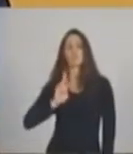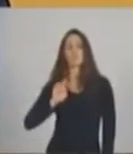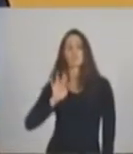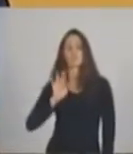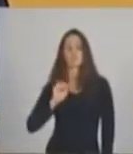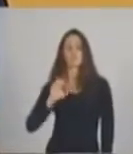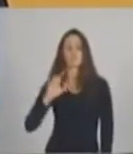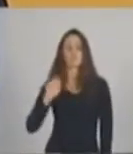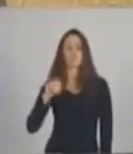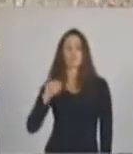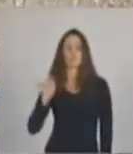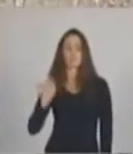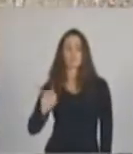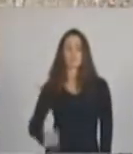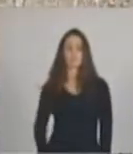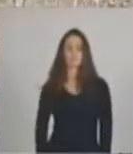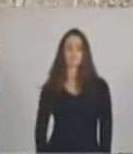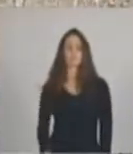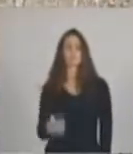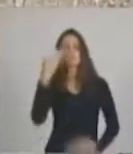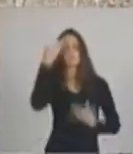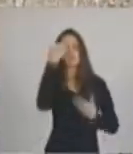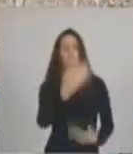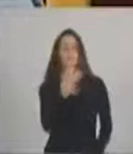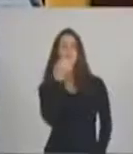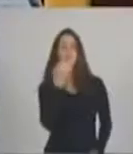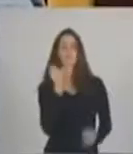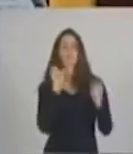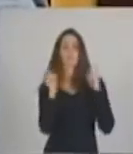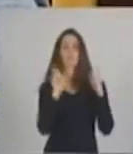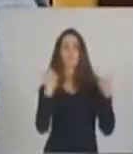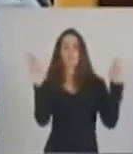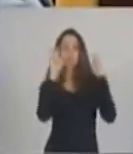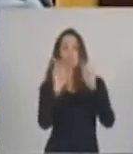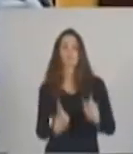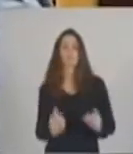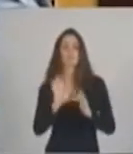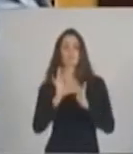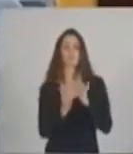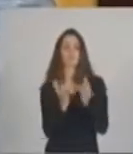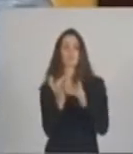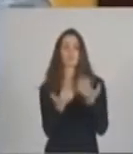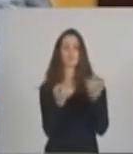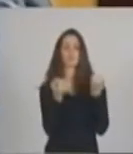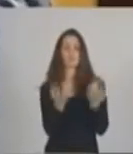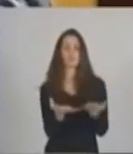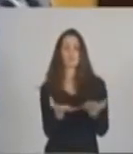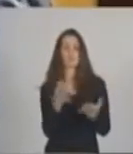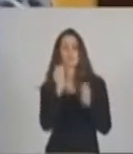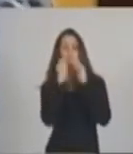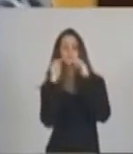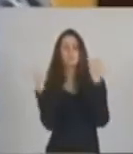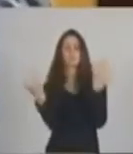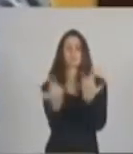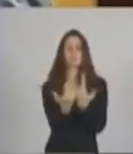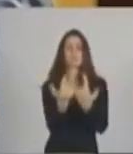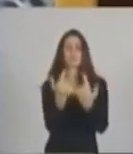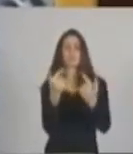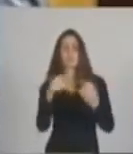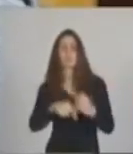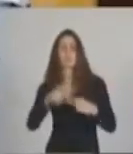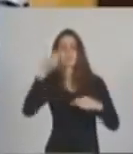Obrigado, presidente. Uma boa sessão a todos. A paz de Jesus. a Casa, a Assembleia e o Espírito